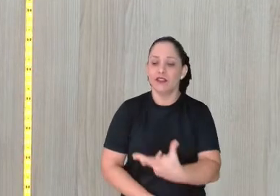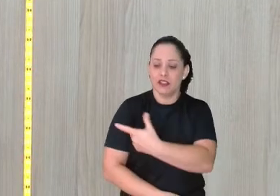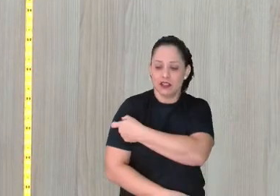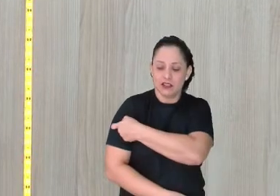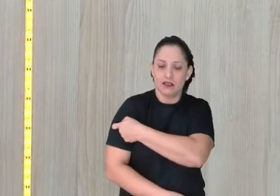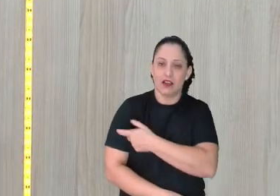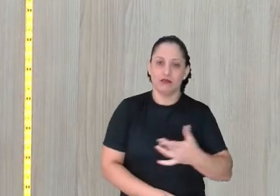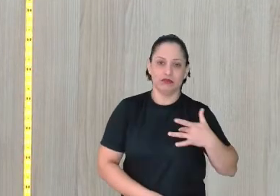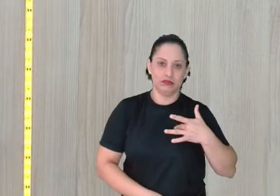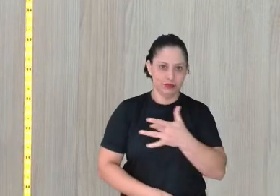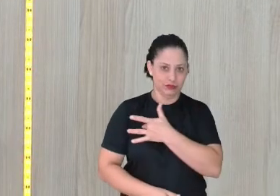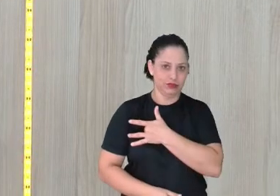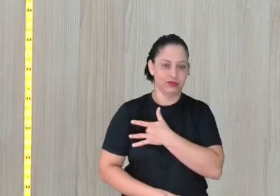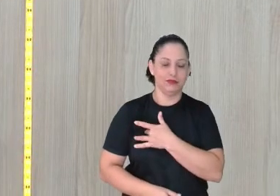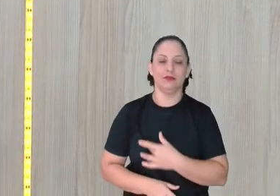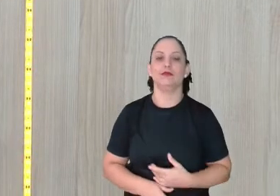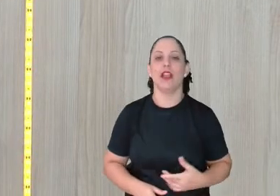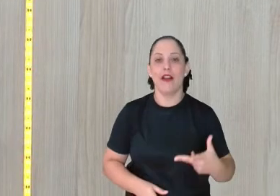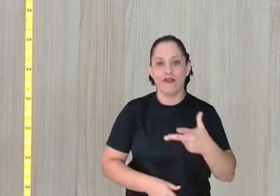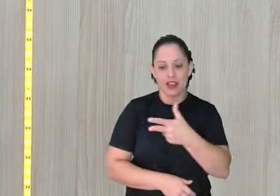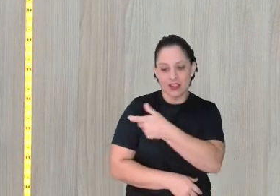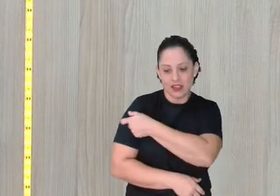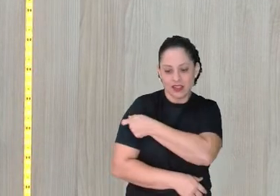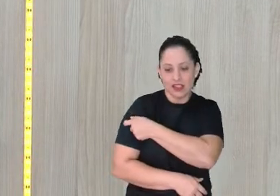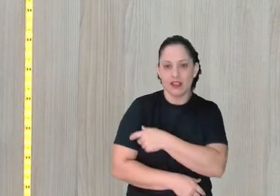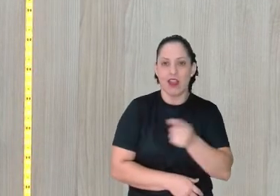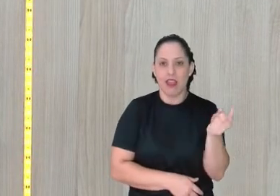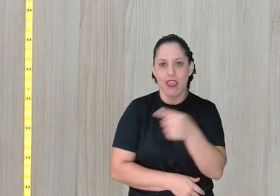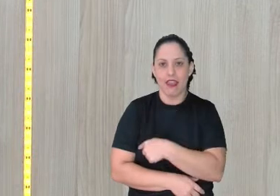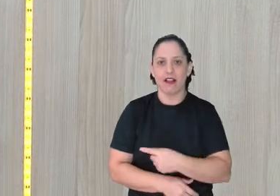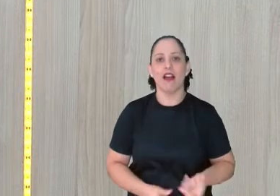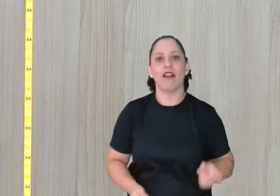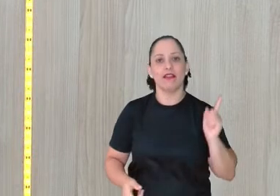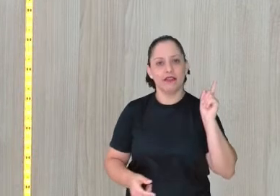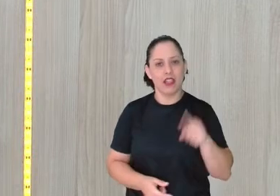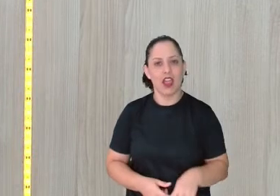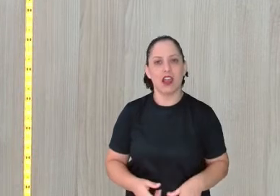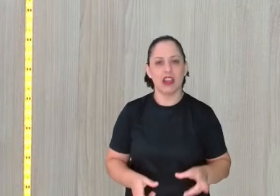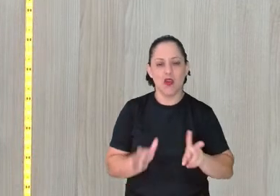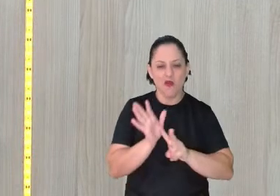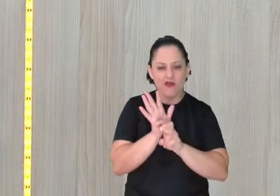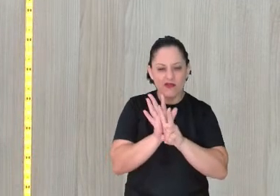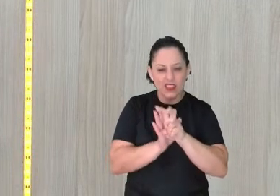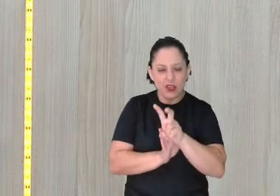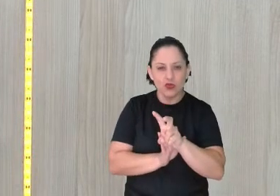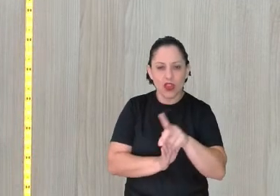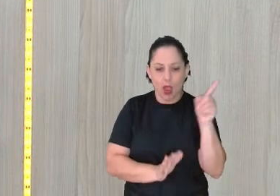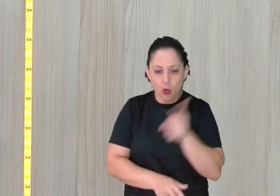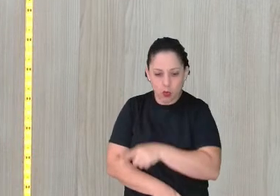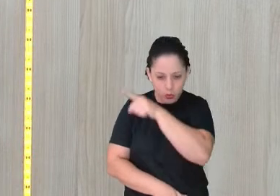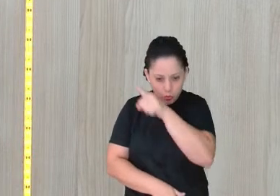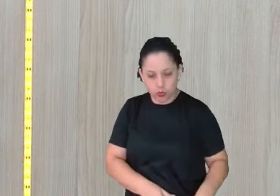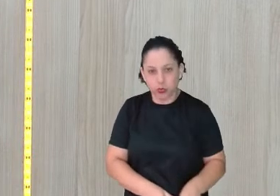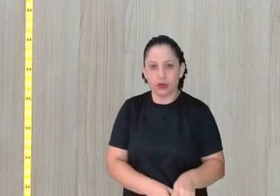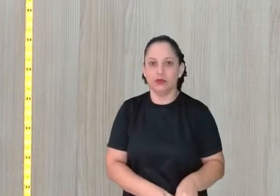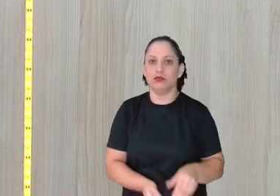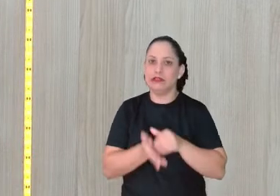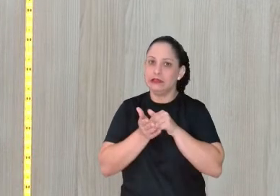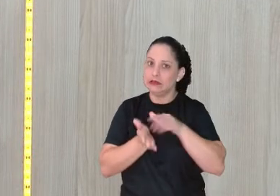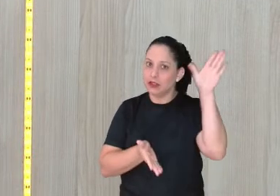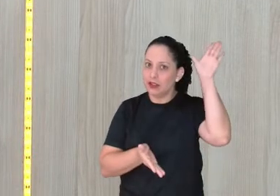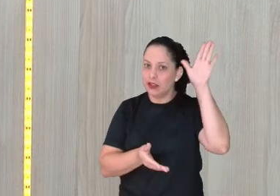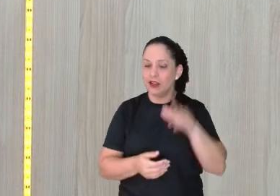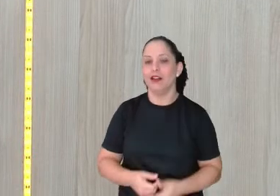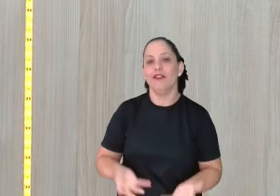realmente. Nós vemos que a vacina realmente, ela está curando, está eliminando esse vírus. Então, vamos nos cuidar, completar o